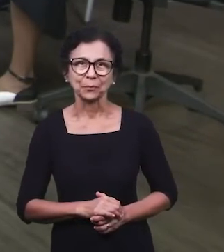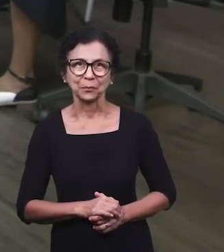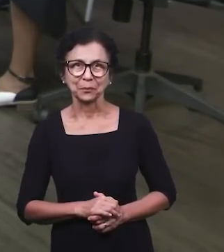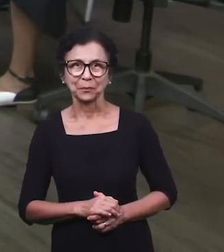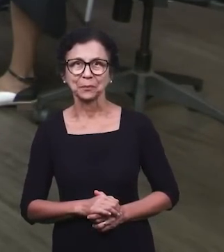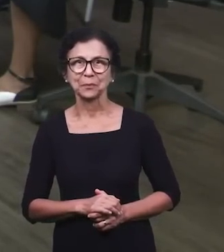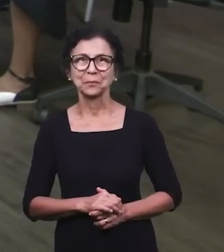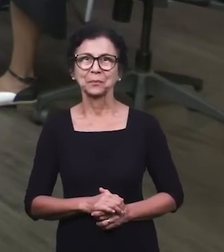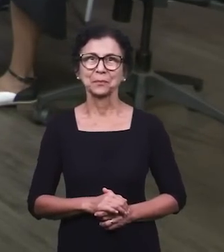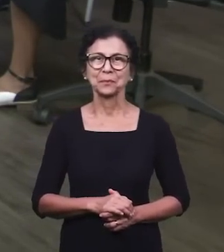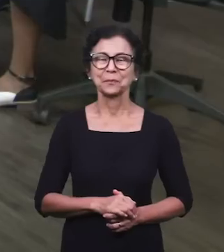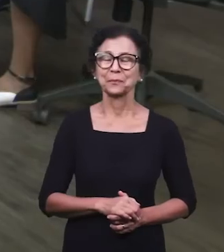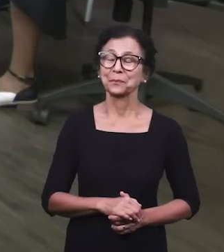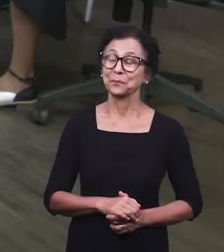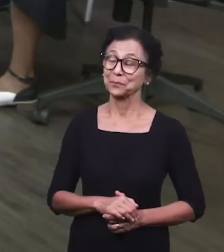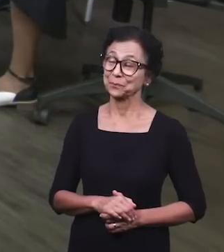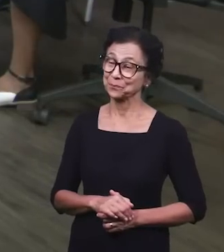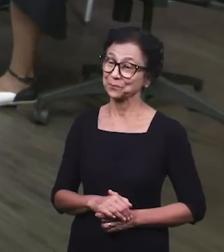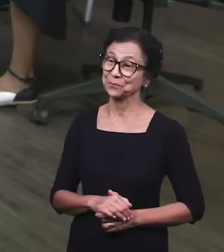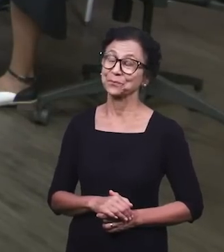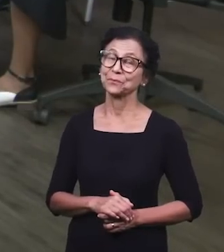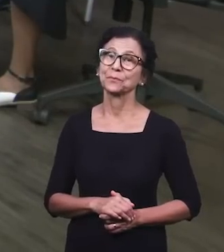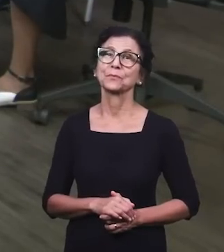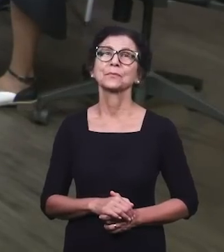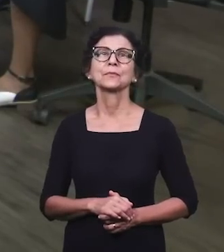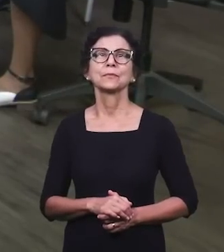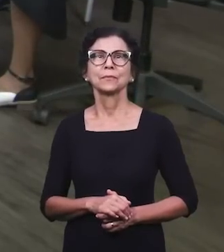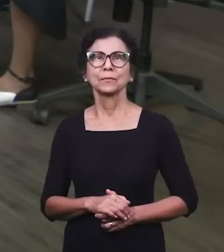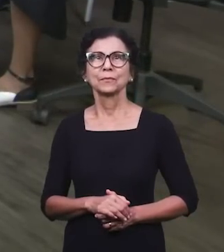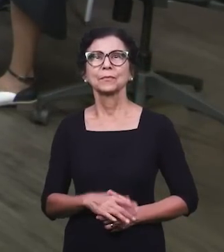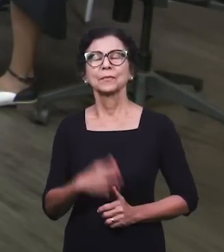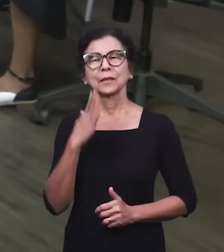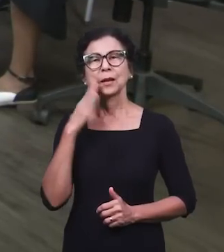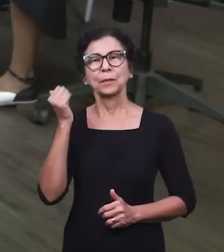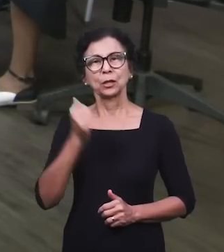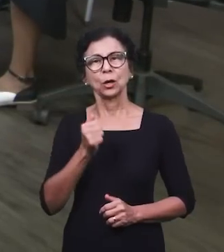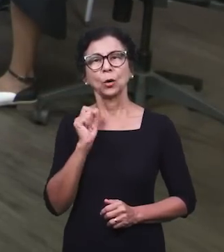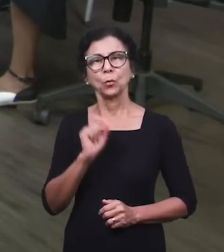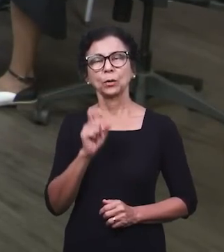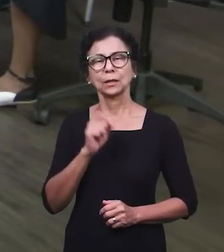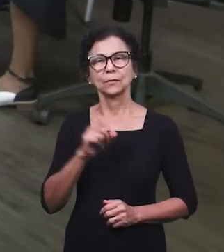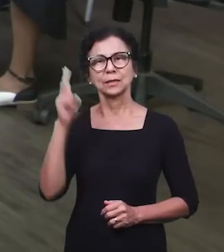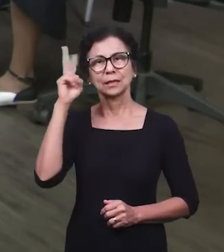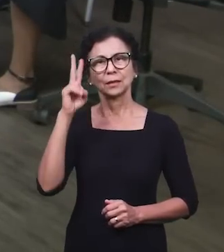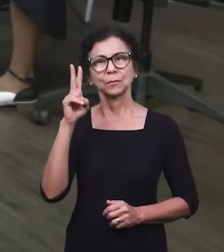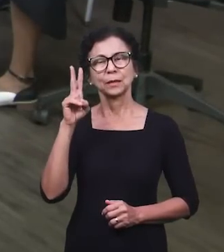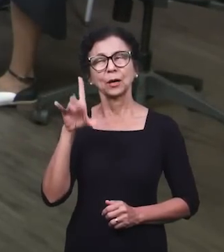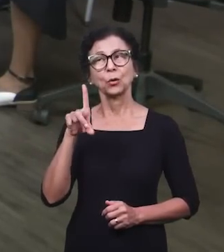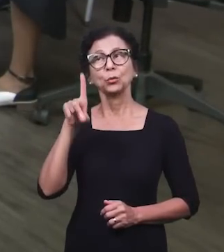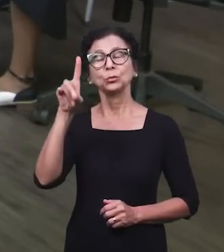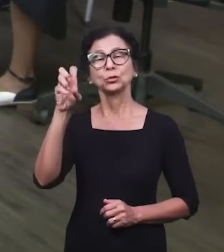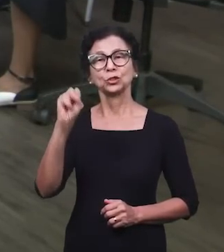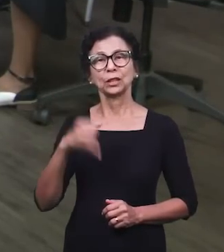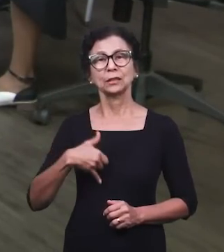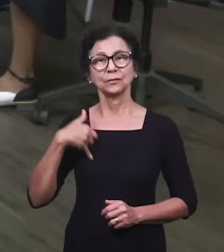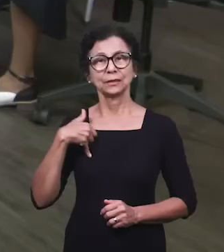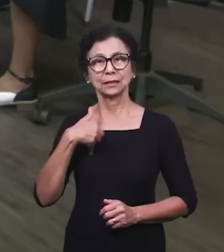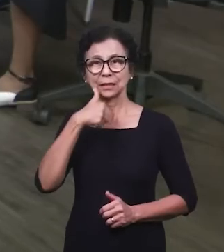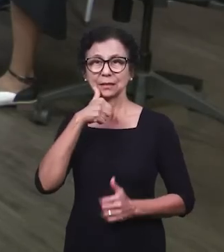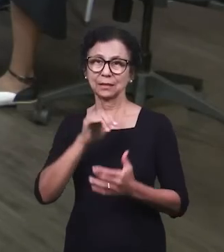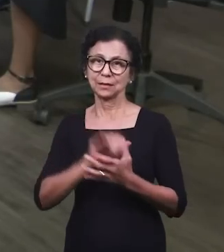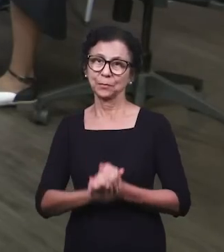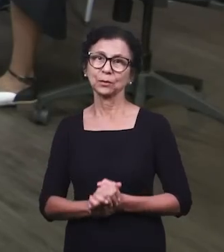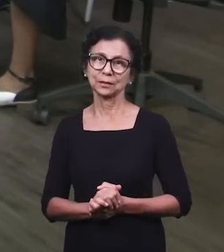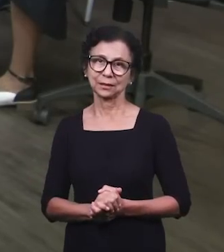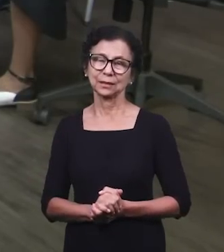dar um presente do que esquecer e entrar no emergencial, porque a coisa vai ficar difícil. Você vai ter um grande problema. Tá certo. Então, essa reserva é